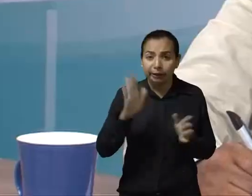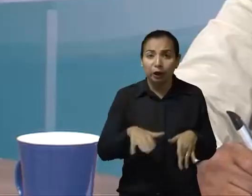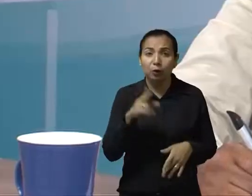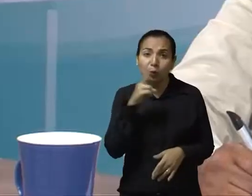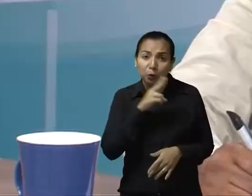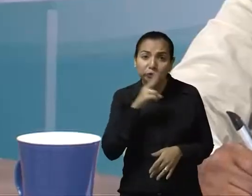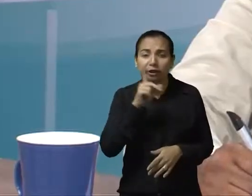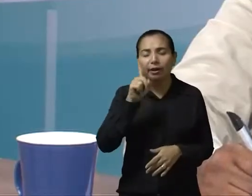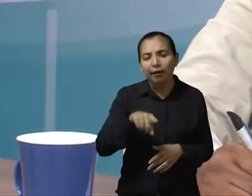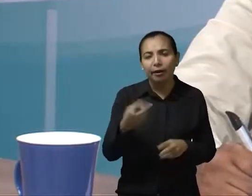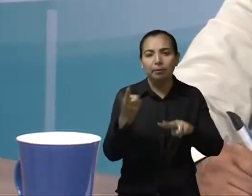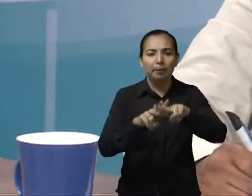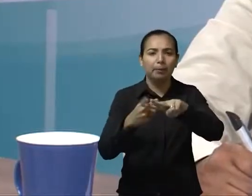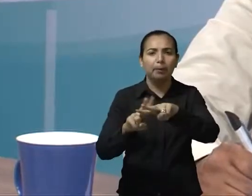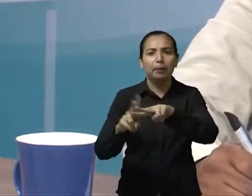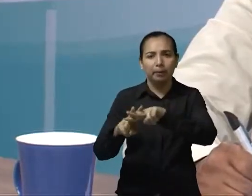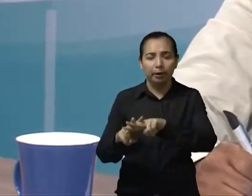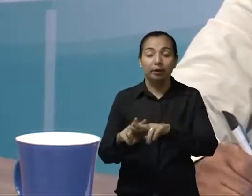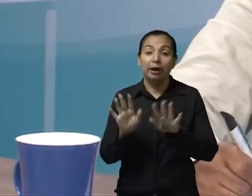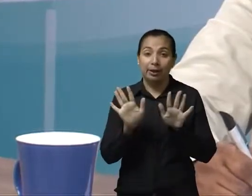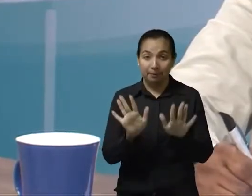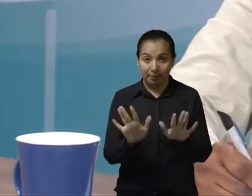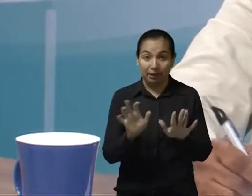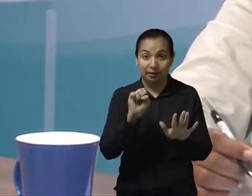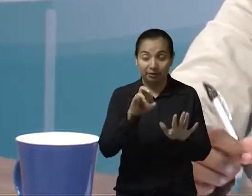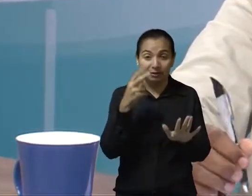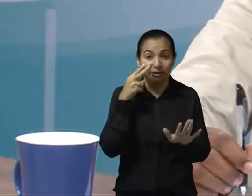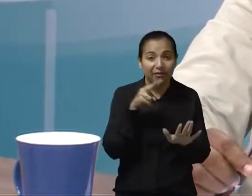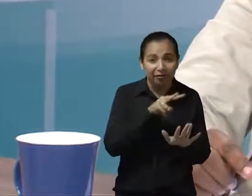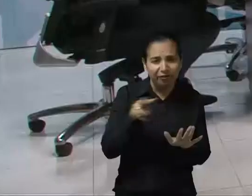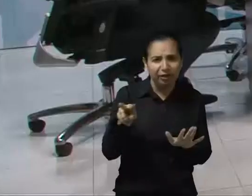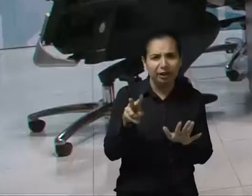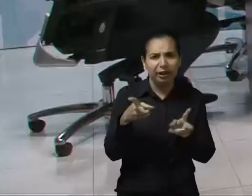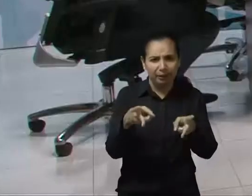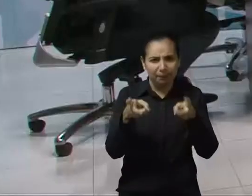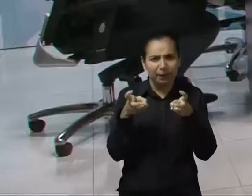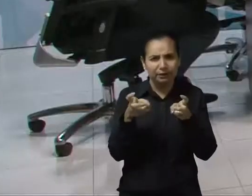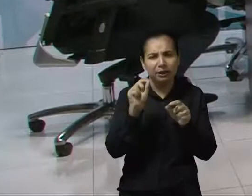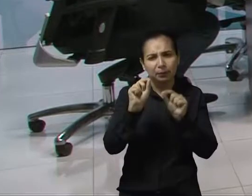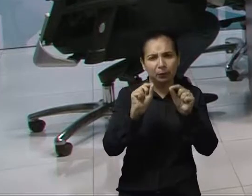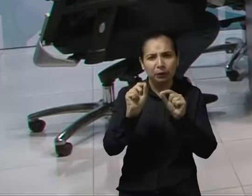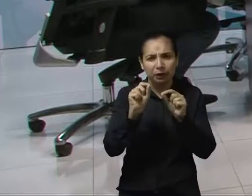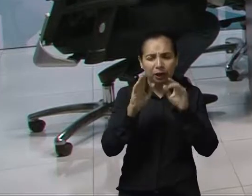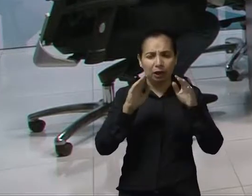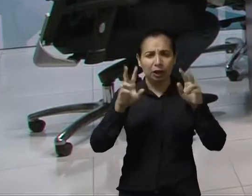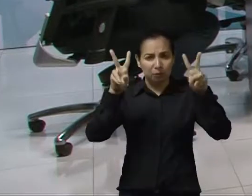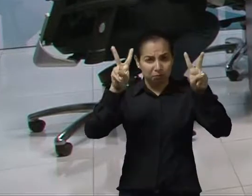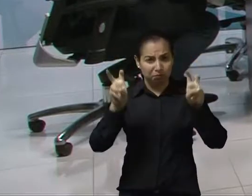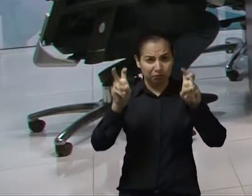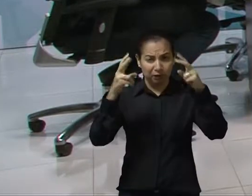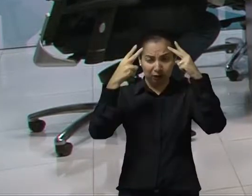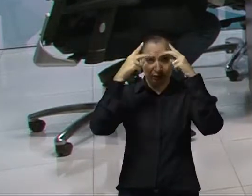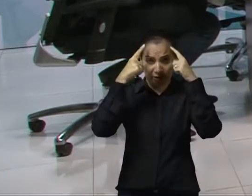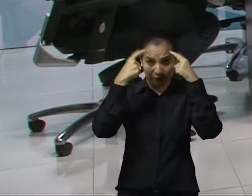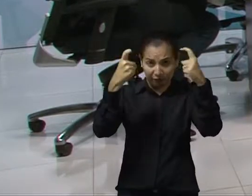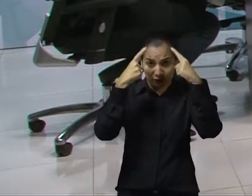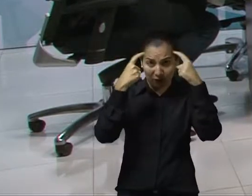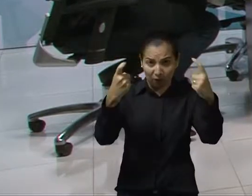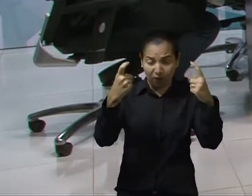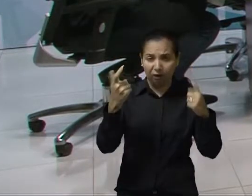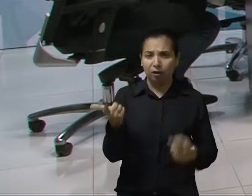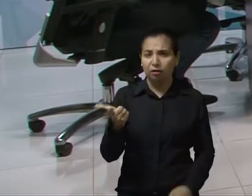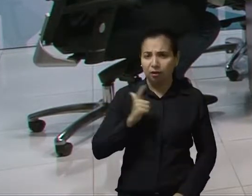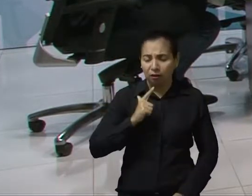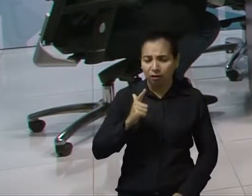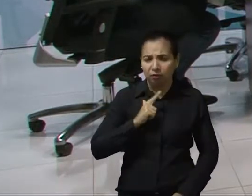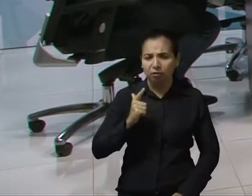Mas, se formos observar o fenômeno no seu sentido mais amplo, a questão da violência, ela vai emergindo, ela vai sendo construída ao longo